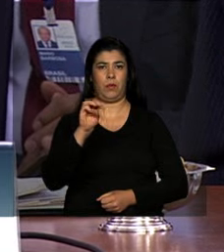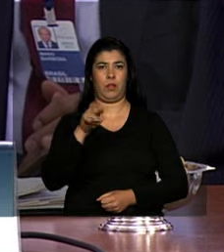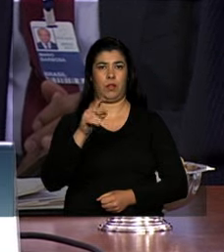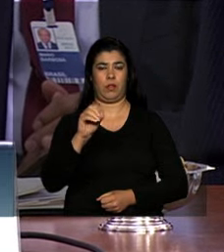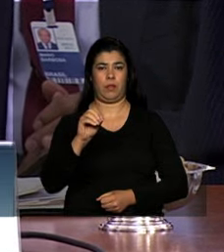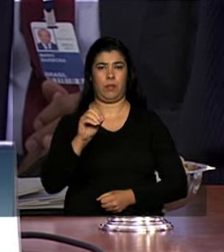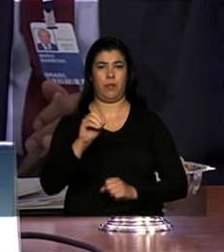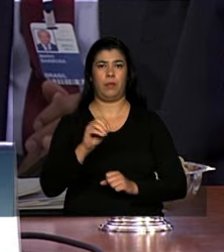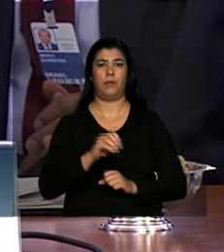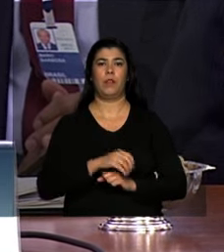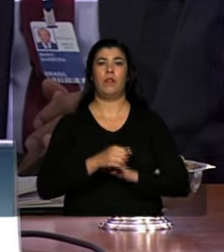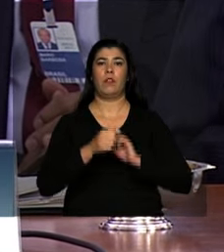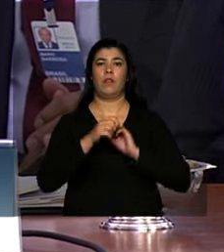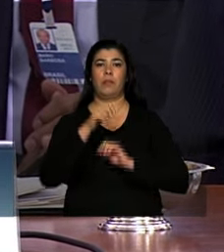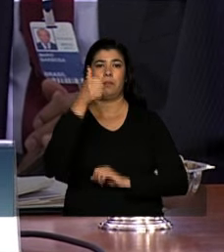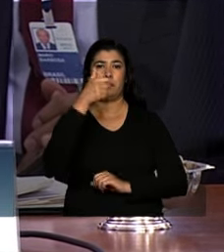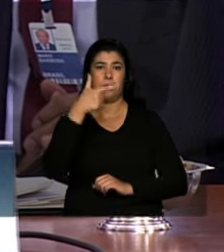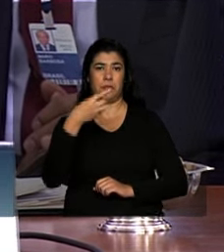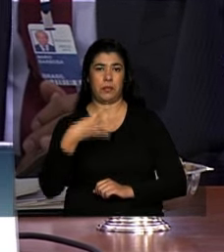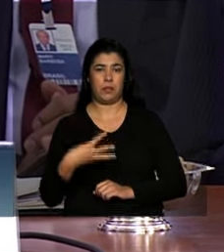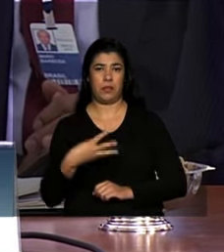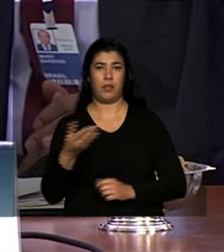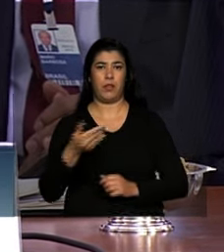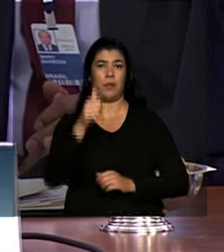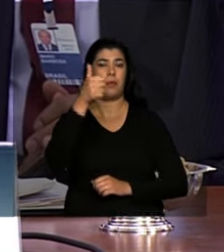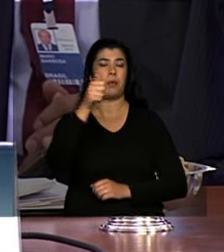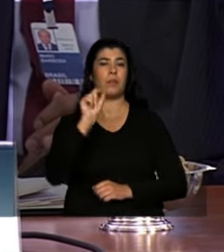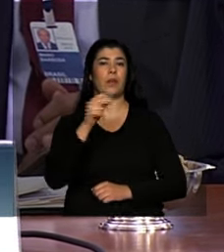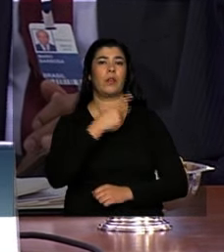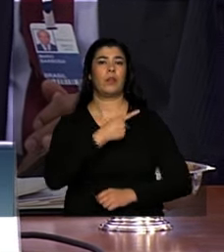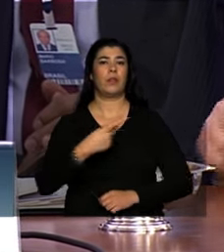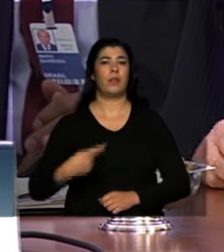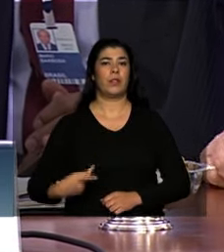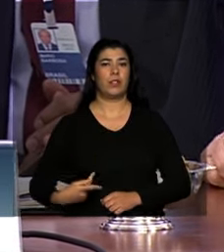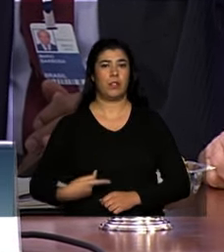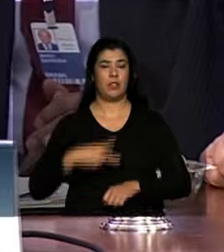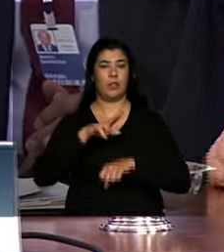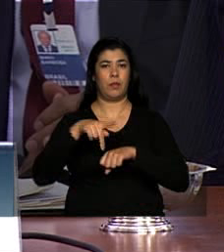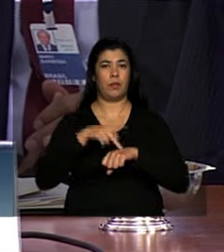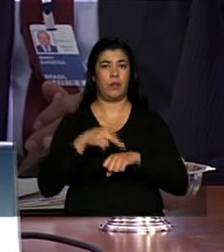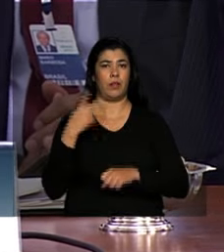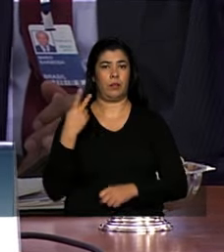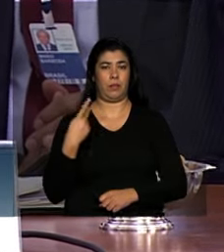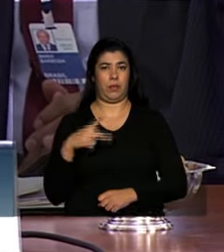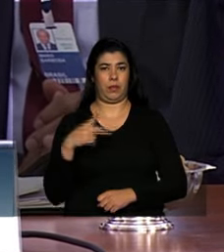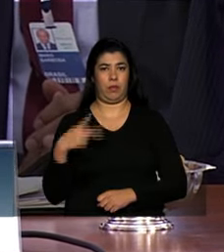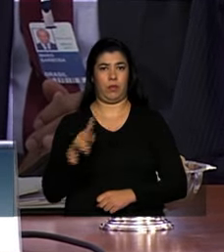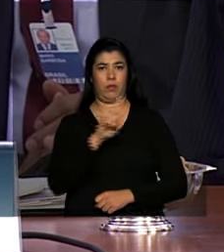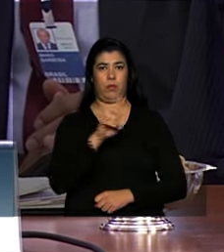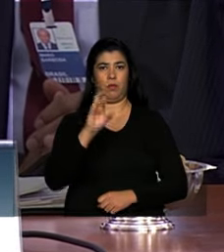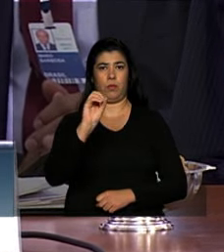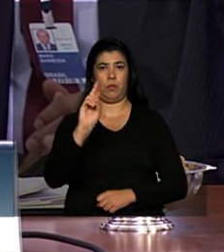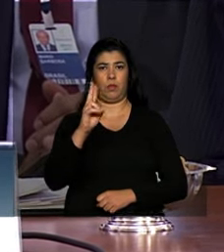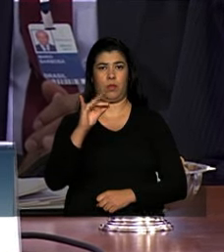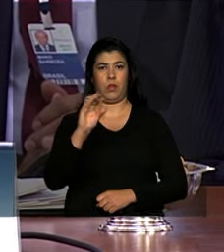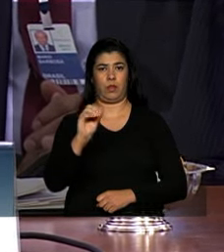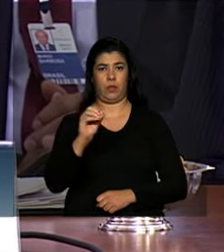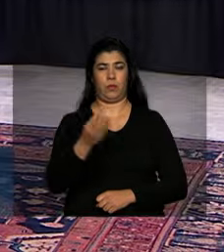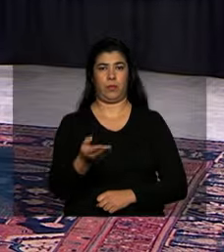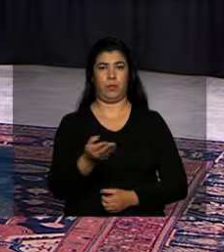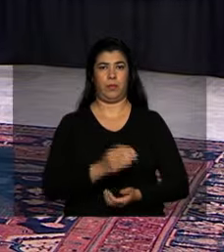ordem, passo a palavra ao senhor presidente da República do Paraguai, Horácio Cartes.